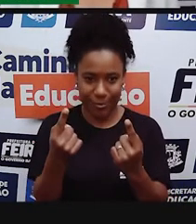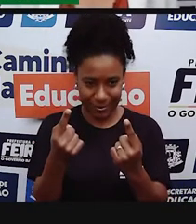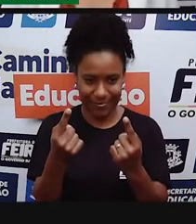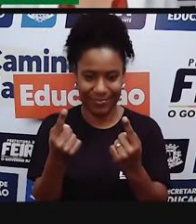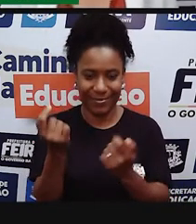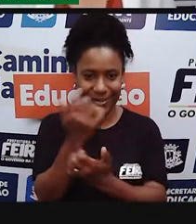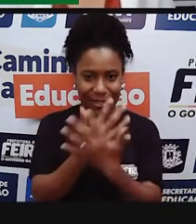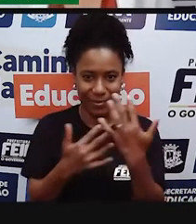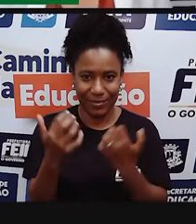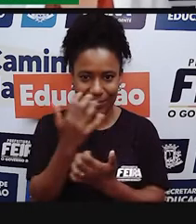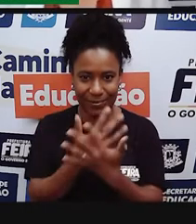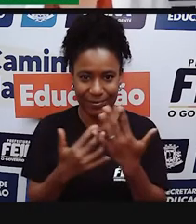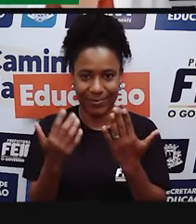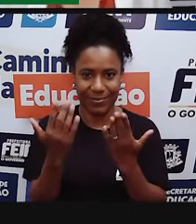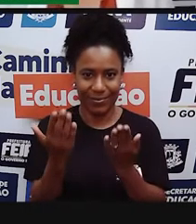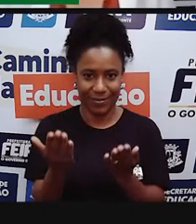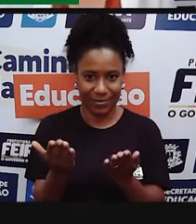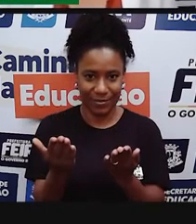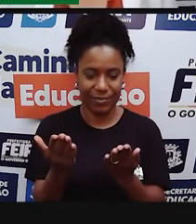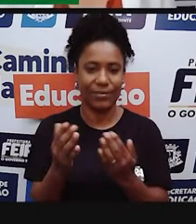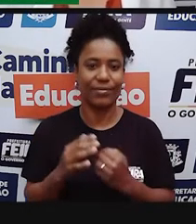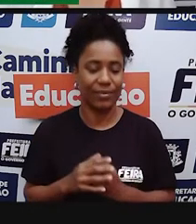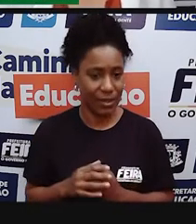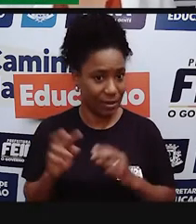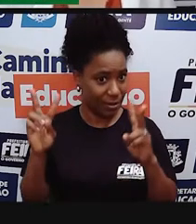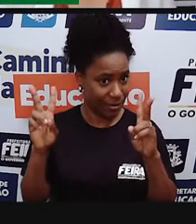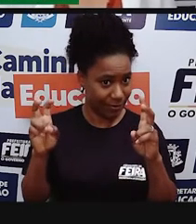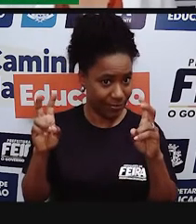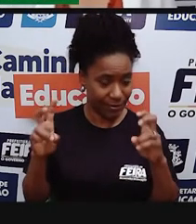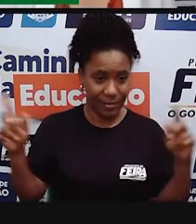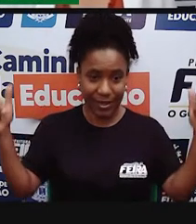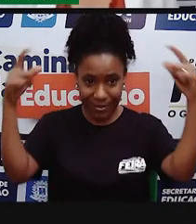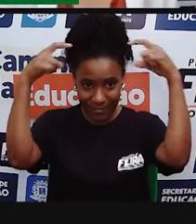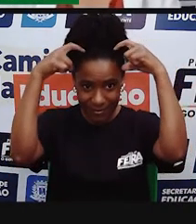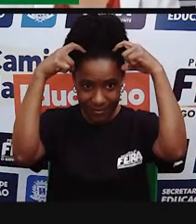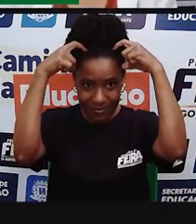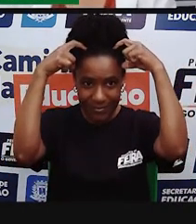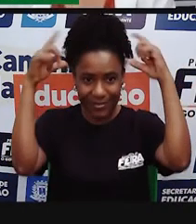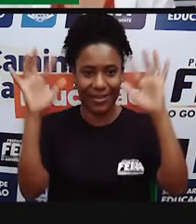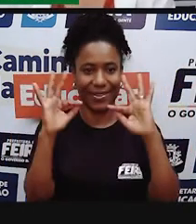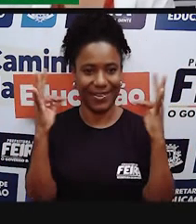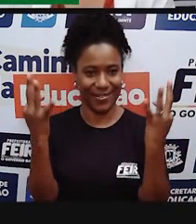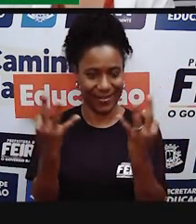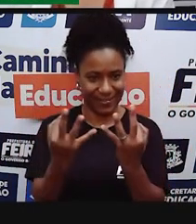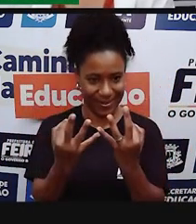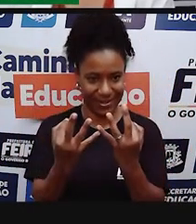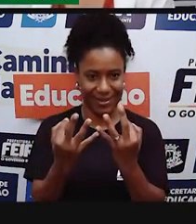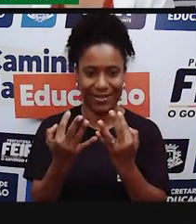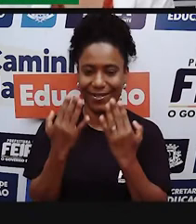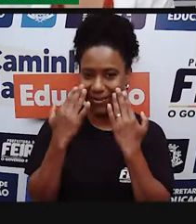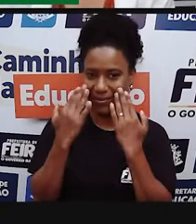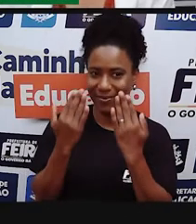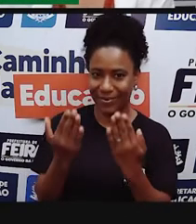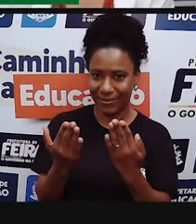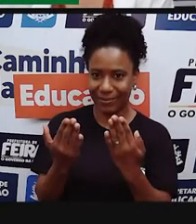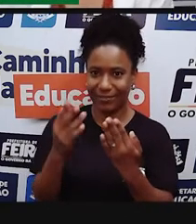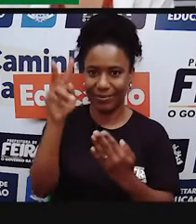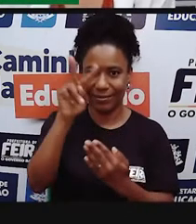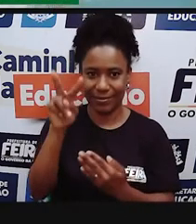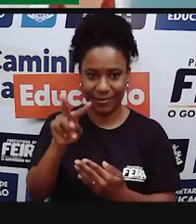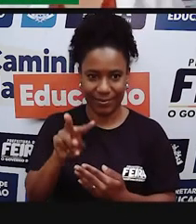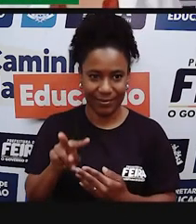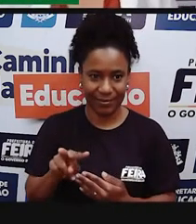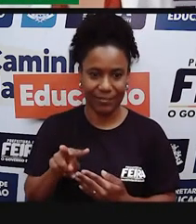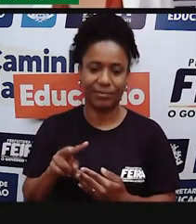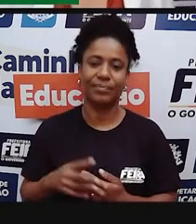canção Mickey Mouse Family a família do Mickey Mouse vamos junto comigo dela